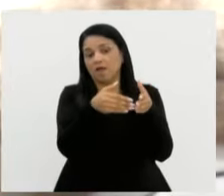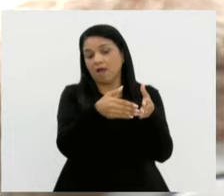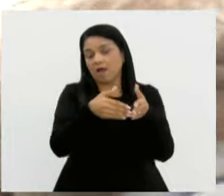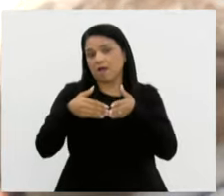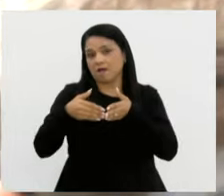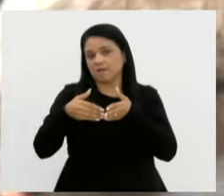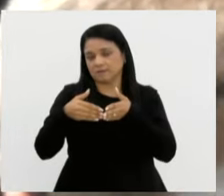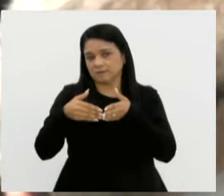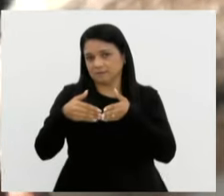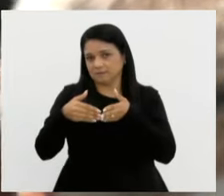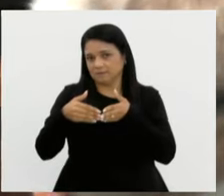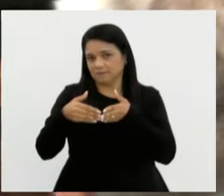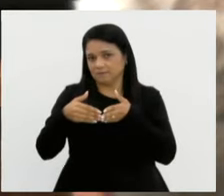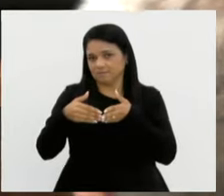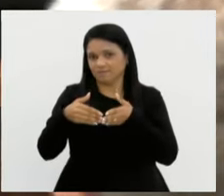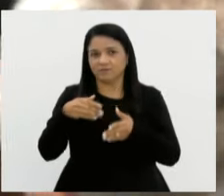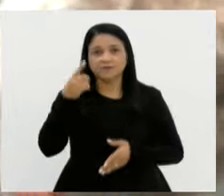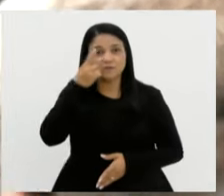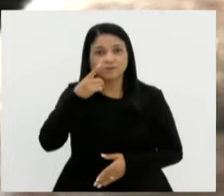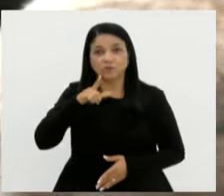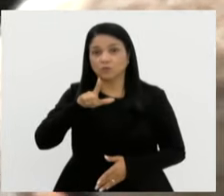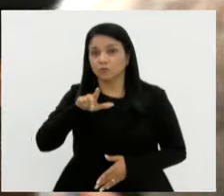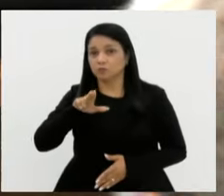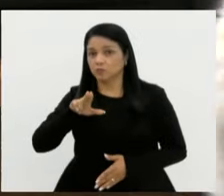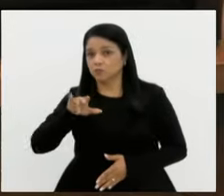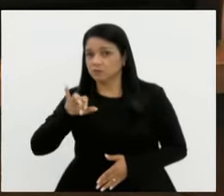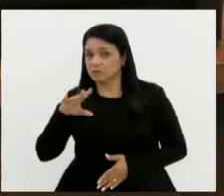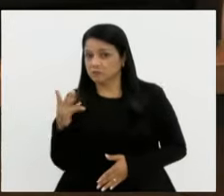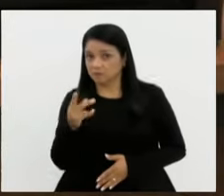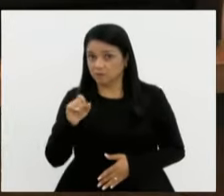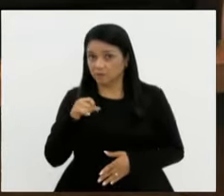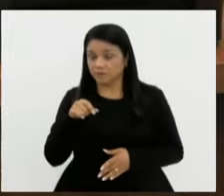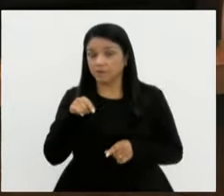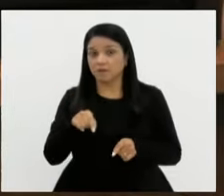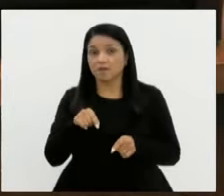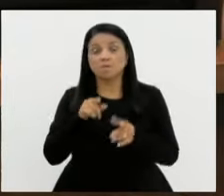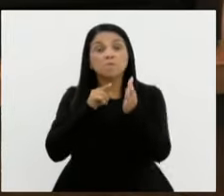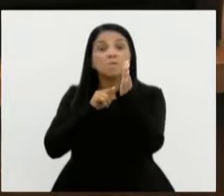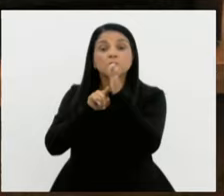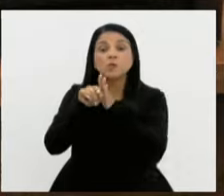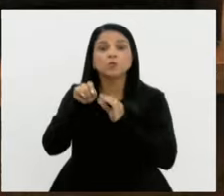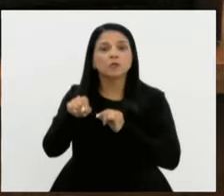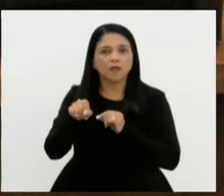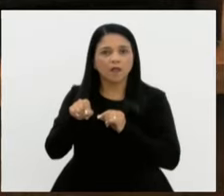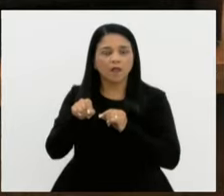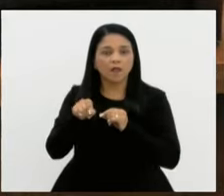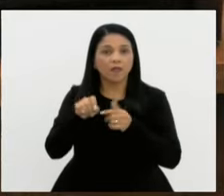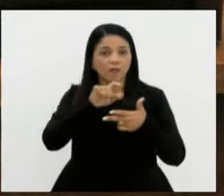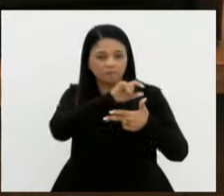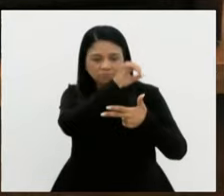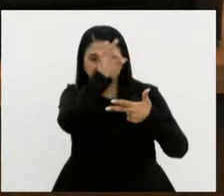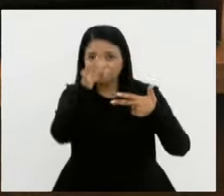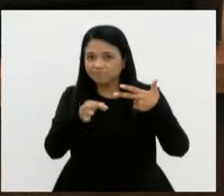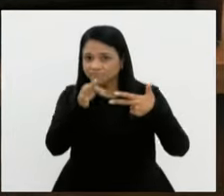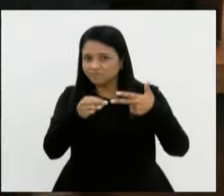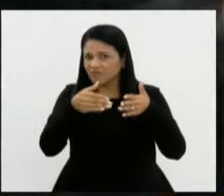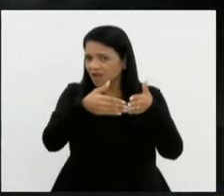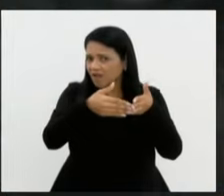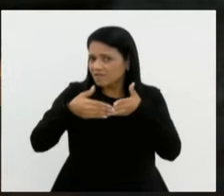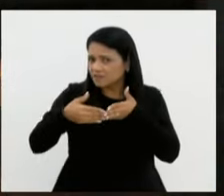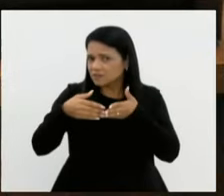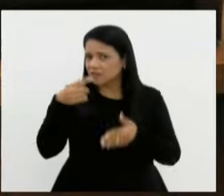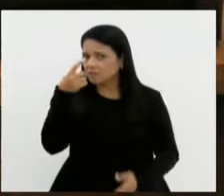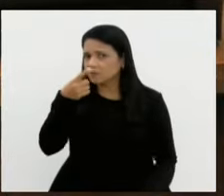Lucinha. E a pergunta é muito clara. É prerrogativa do judiciário afastar um